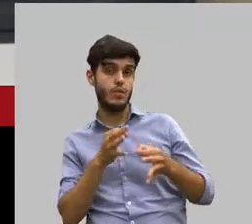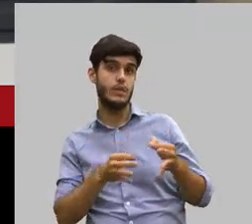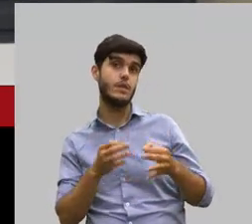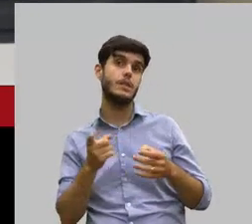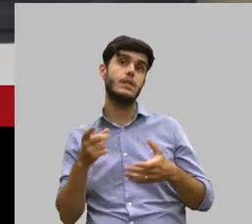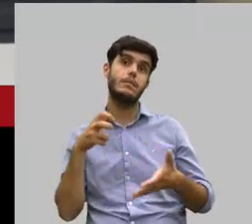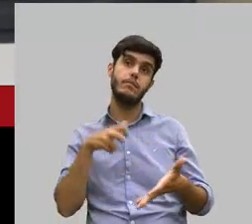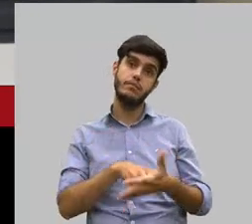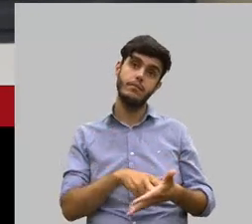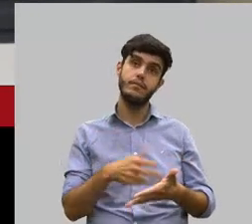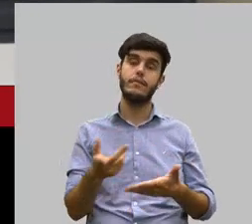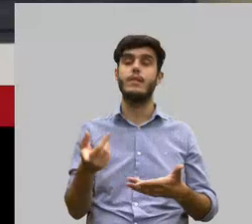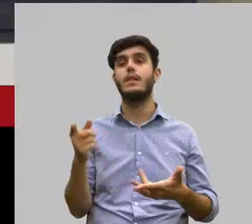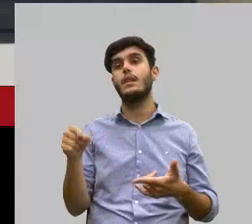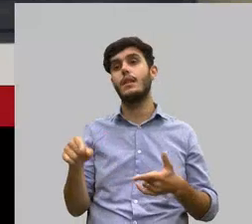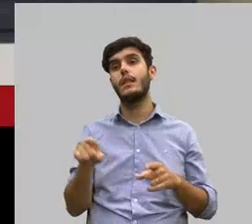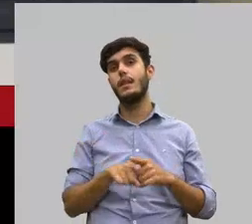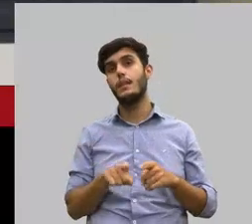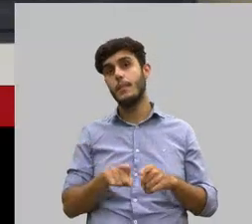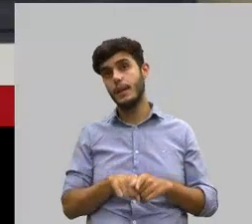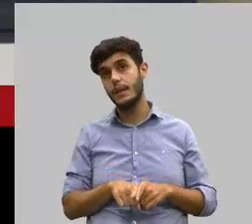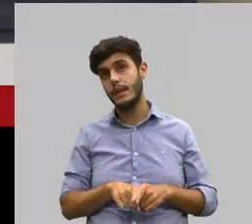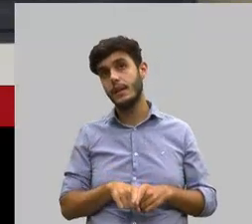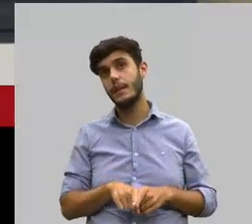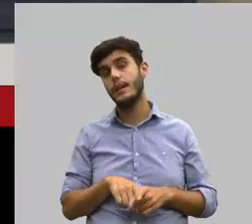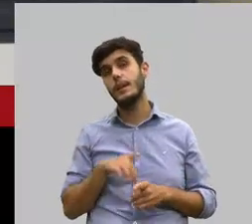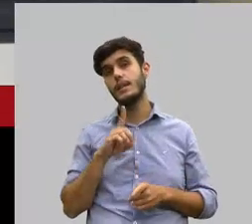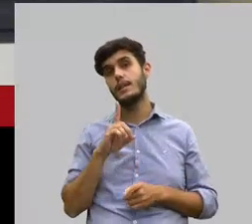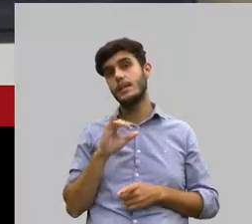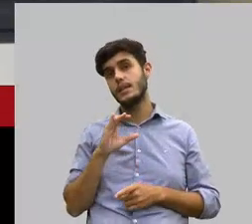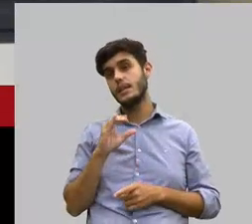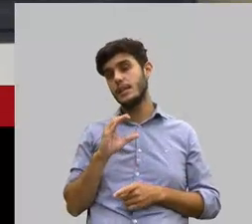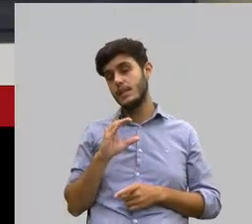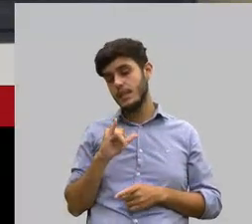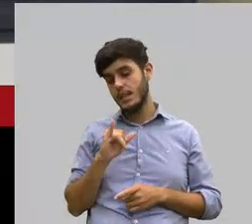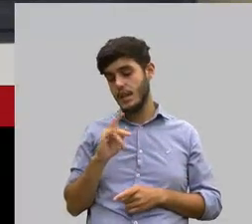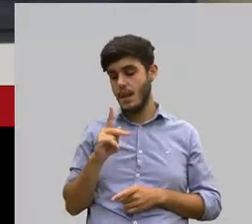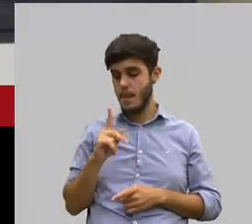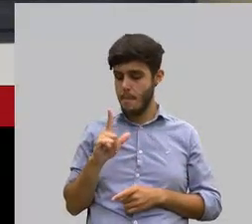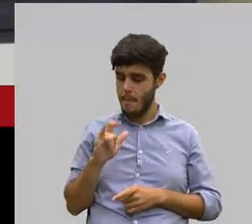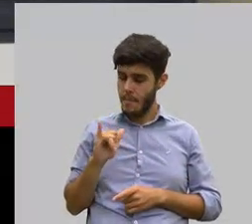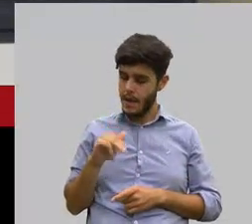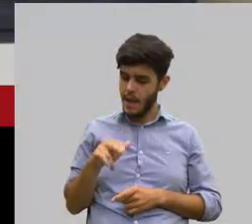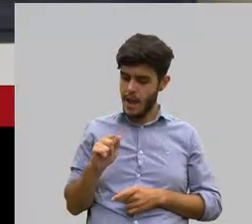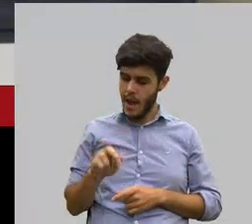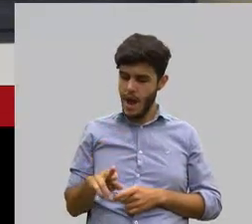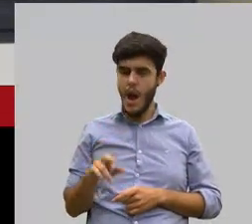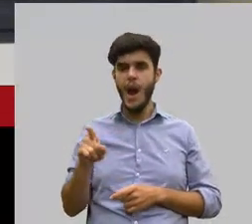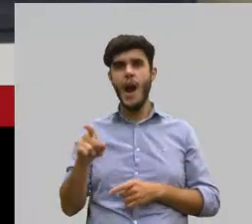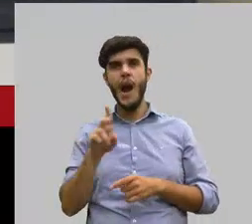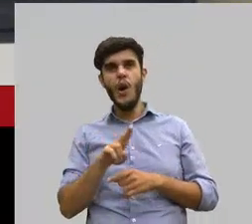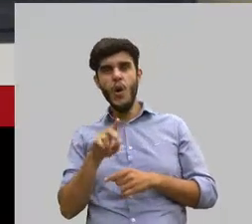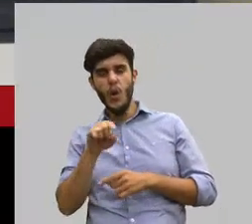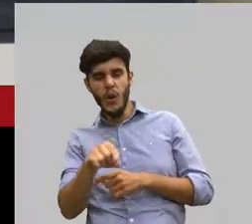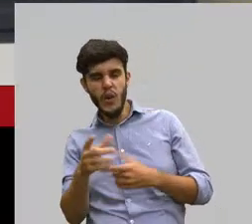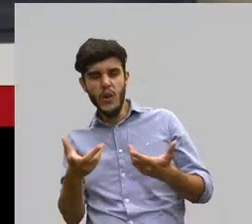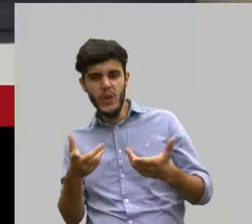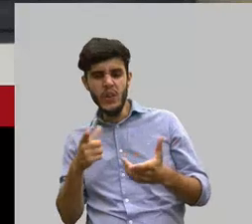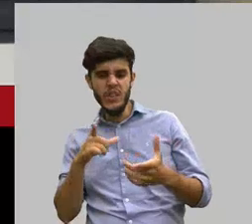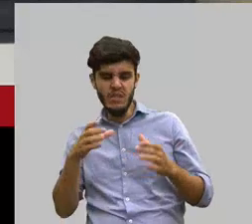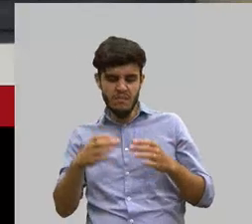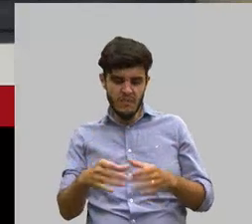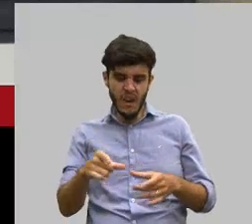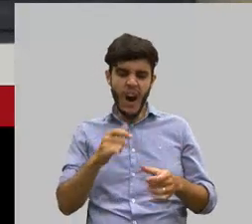processos administrativos disciplinares né que são ali acautelados e que são ali manuseados né Que Não Foram